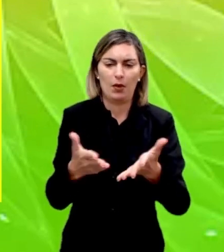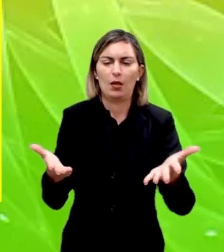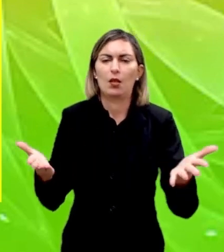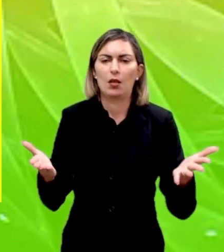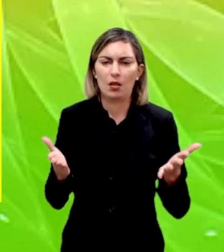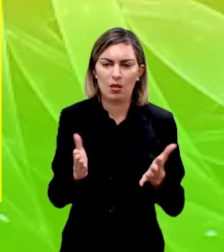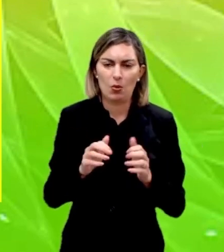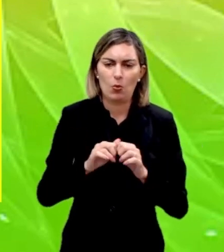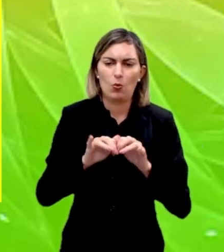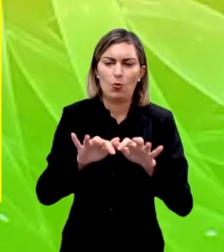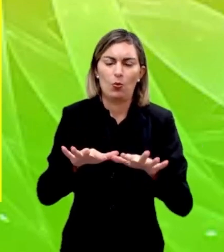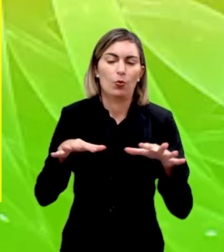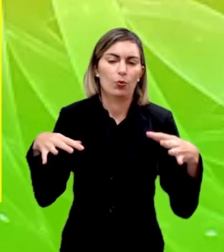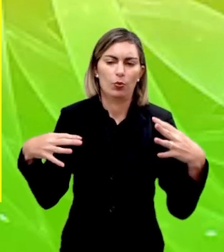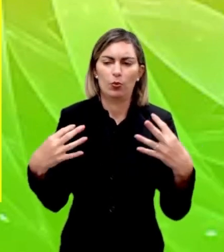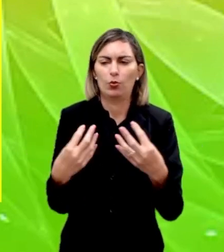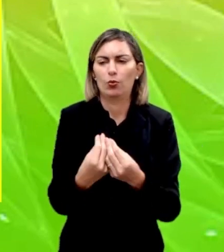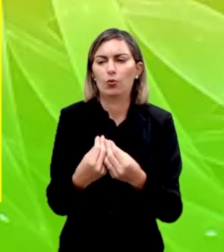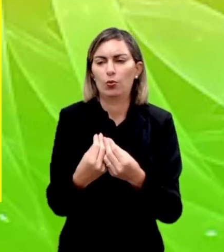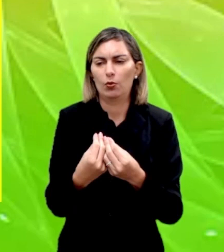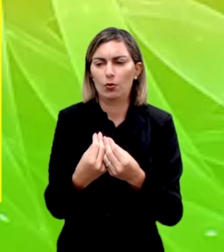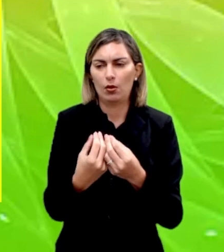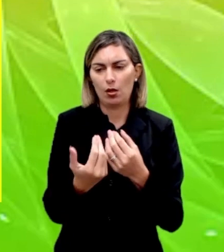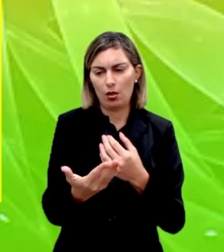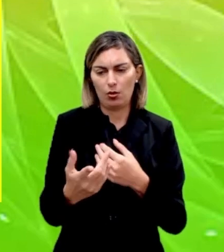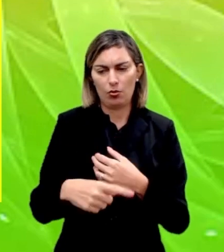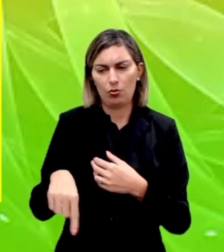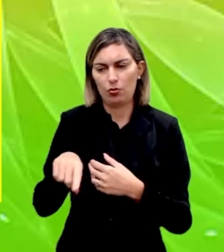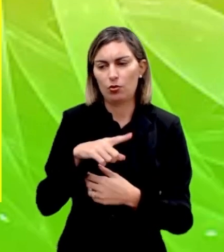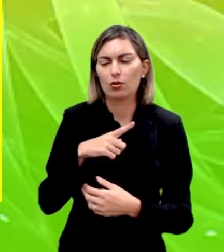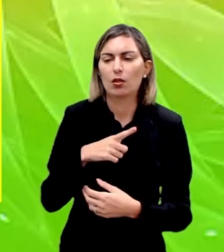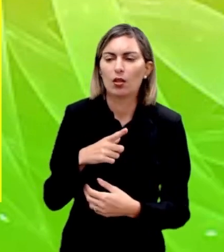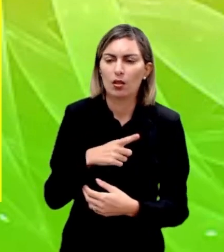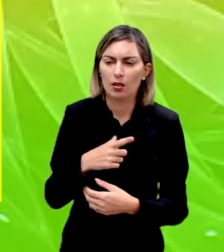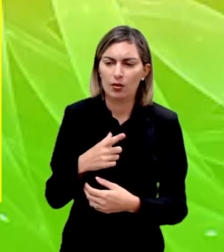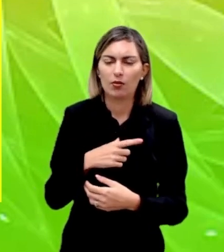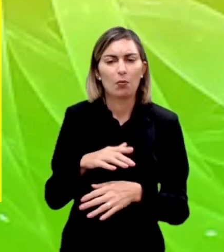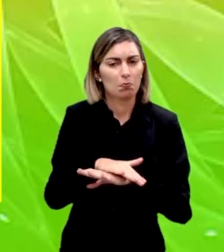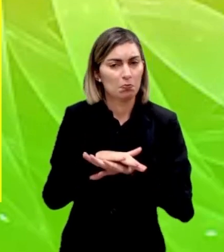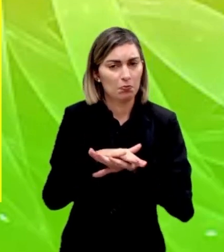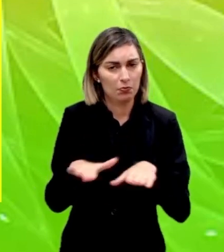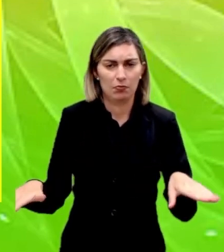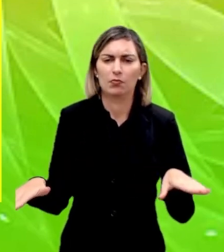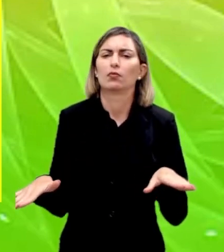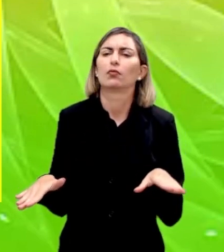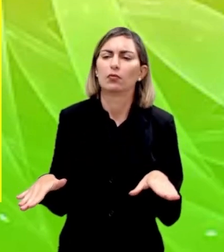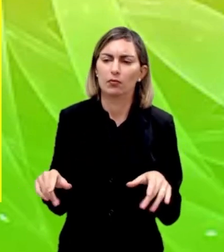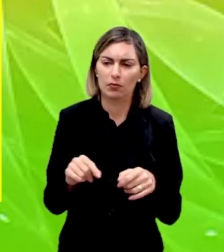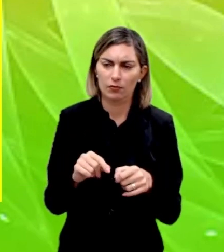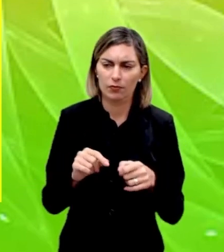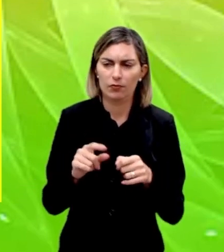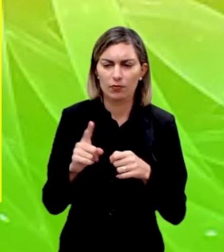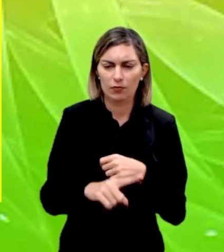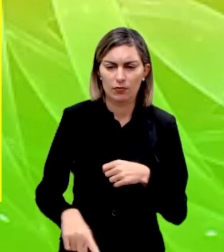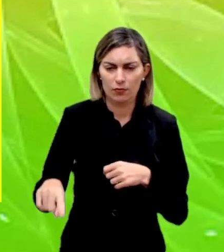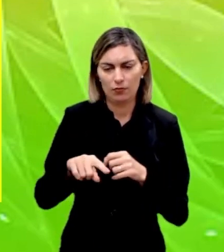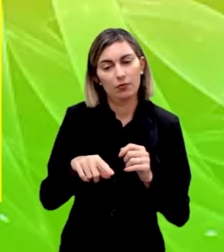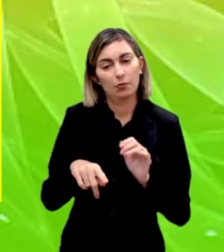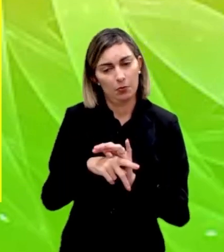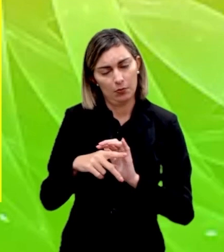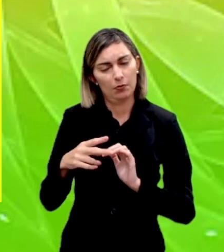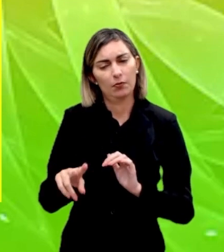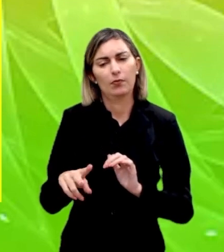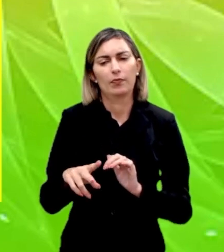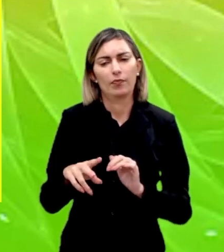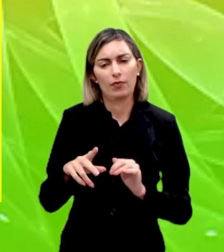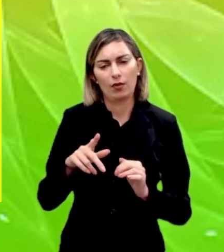contaminando tudo, né? E a gente tem que dar um basta nisso, fazendo a nossa parte, dando